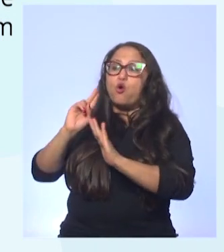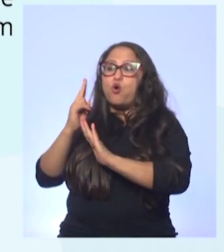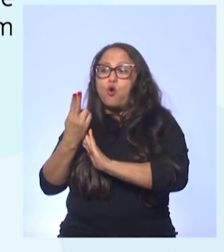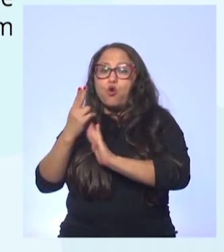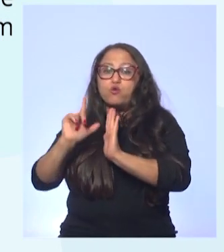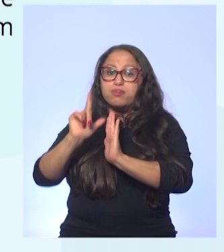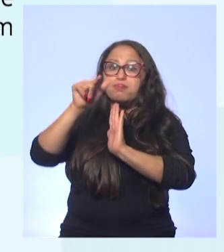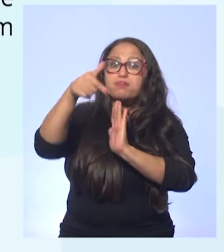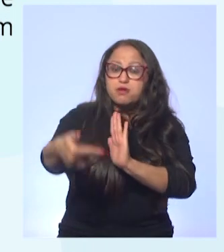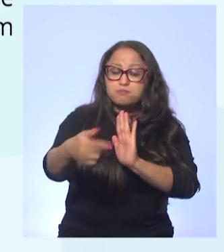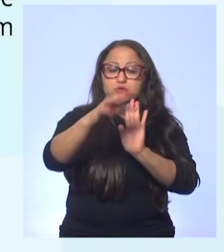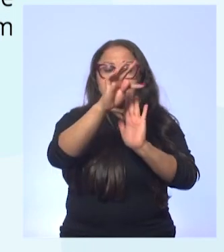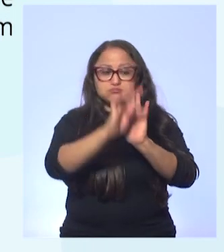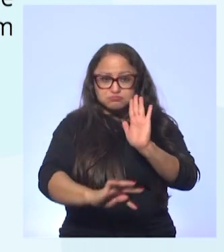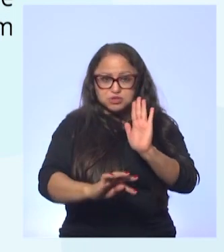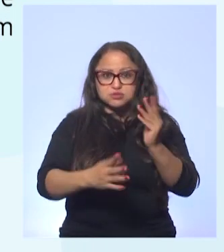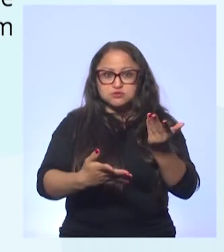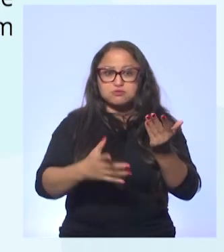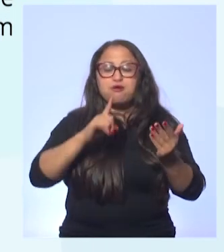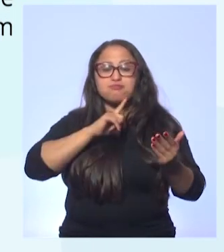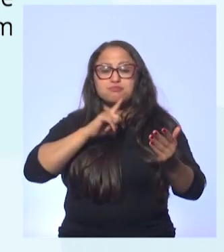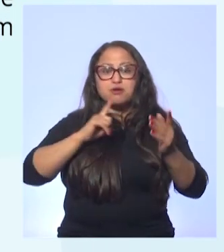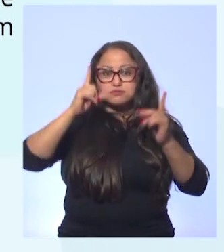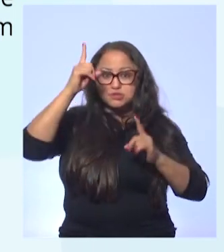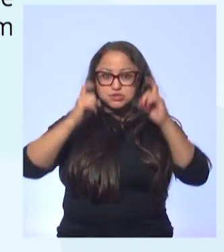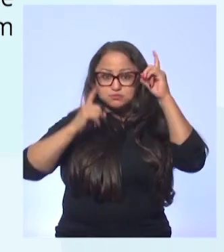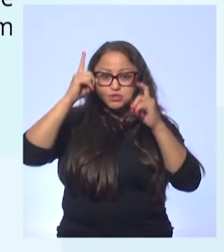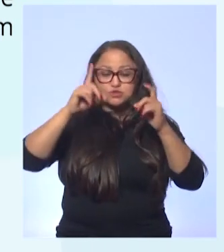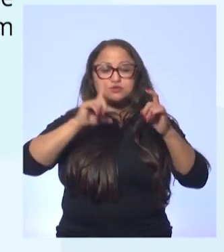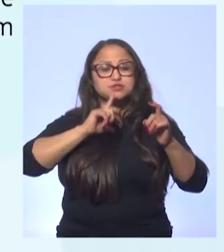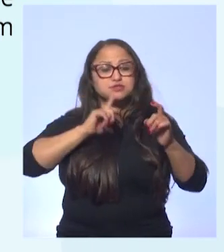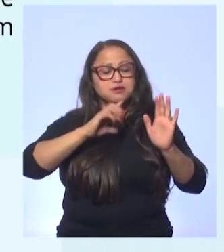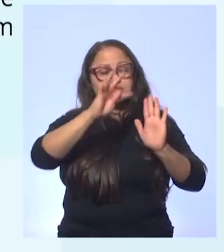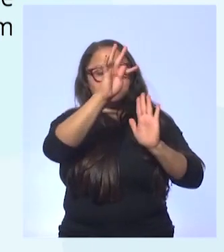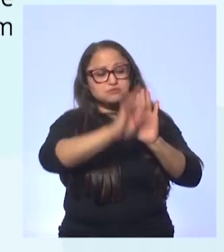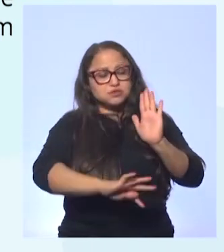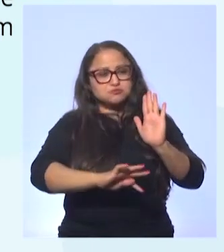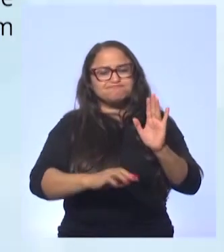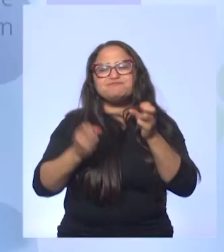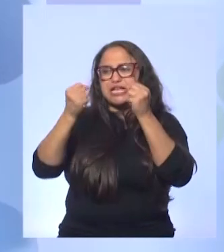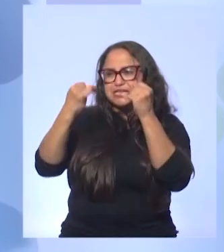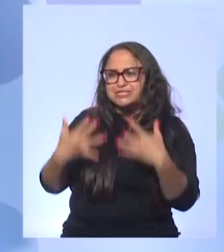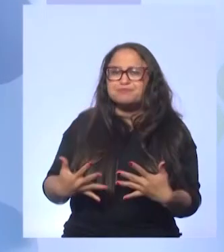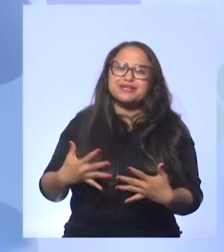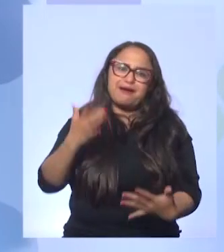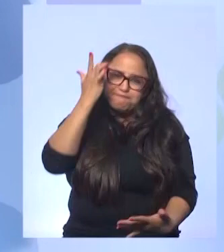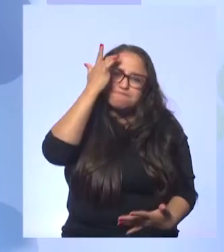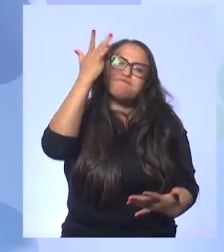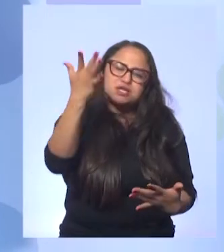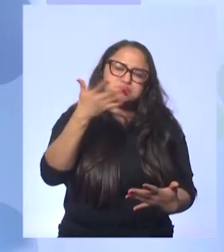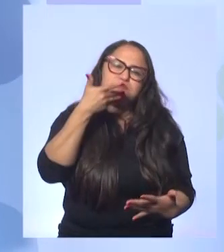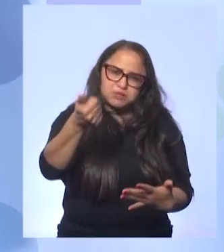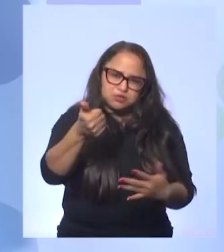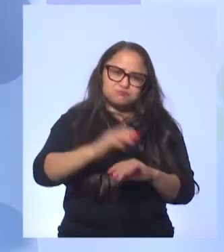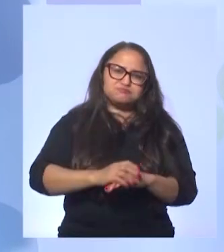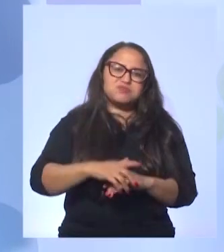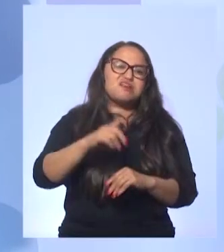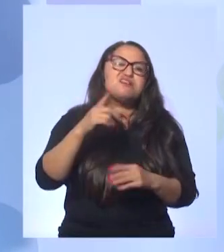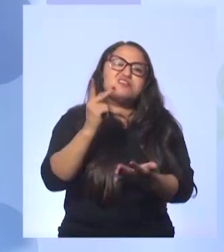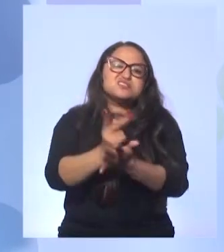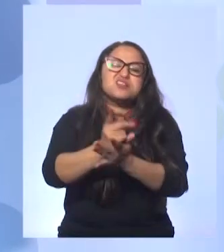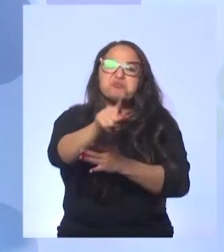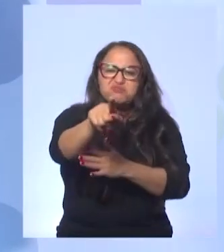superfície textual. Então, são expressões que vão aparecer... Deixa eu explicar de uma forma mais fácil. Para você não ficar